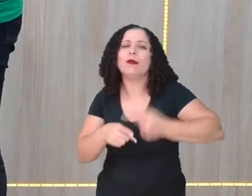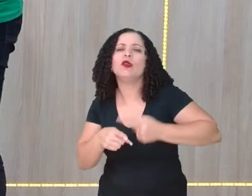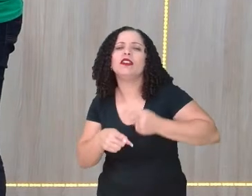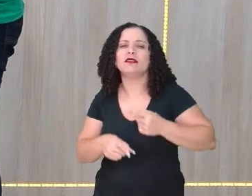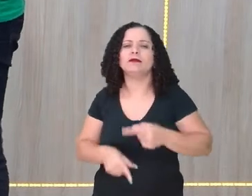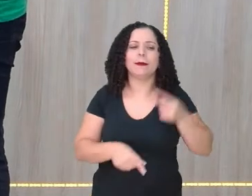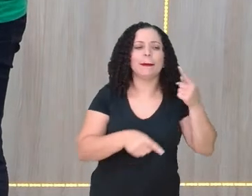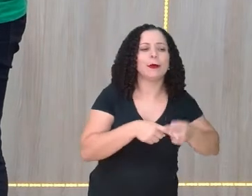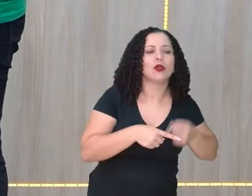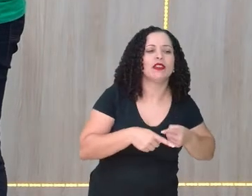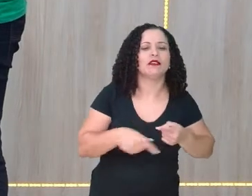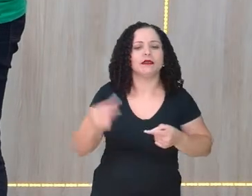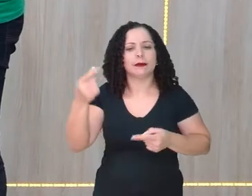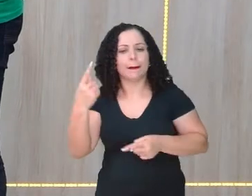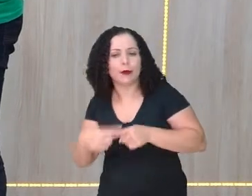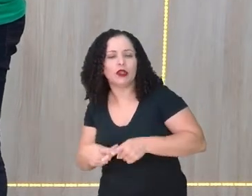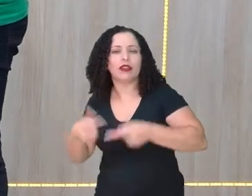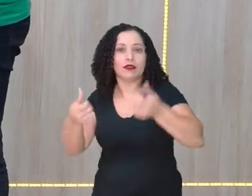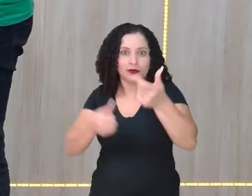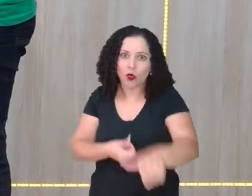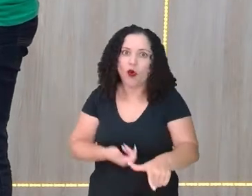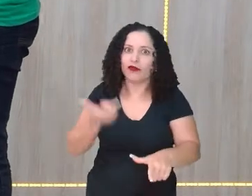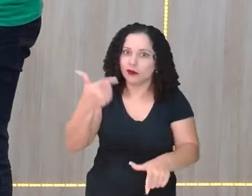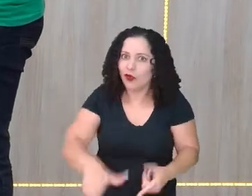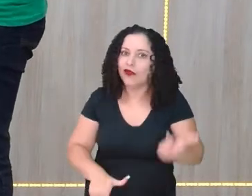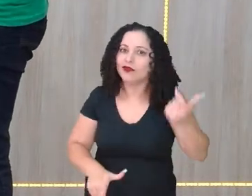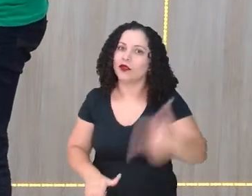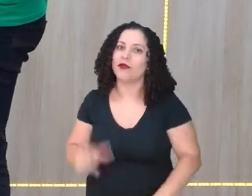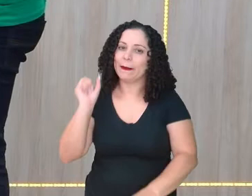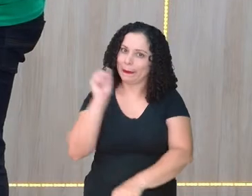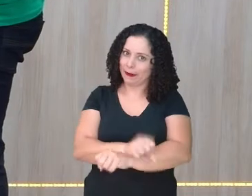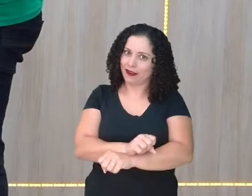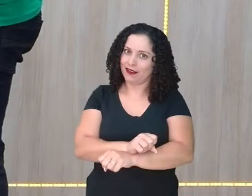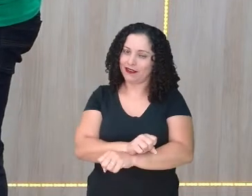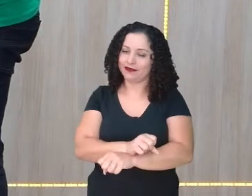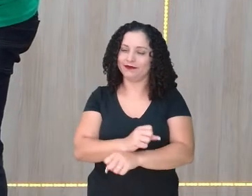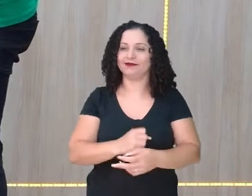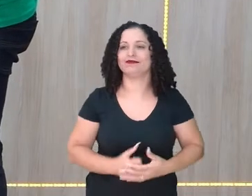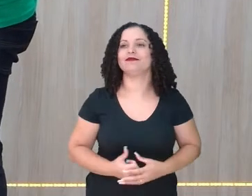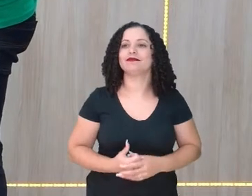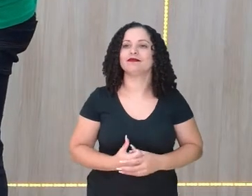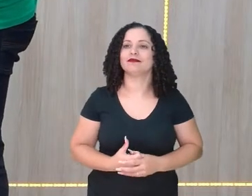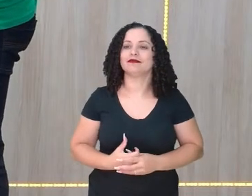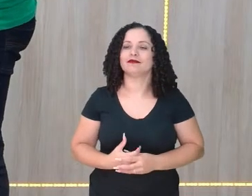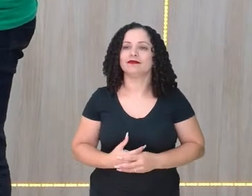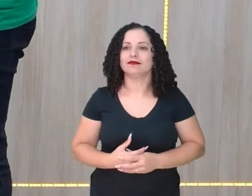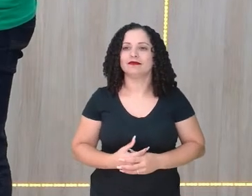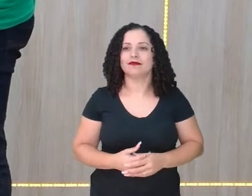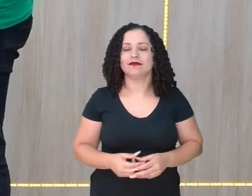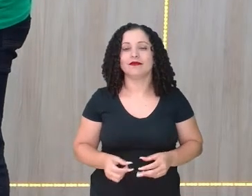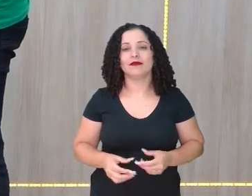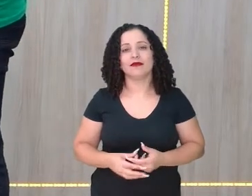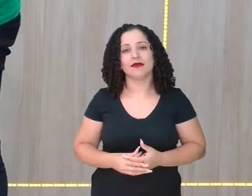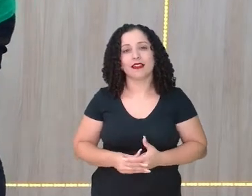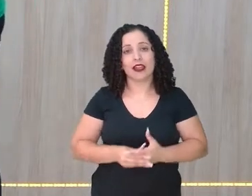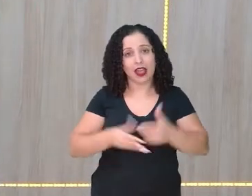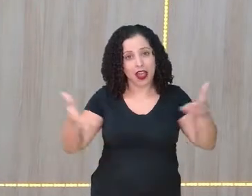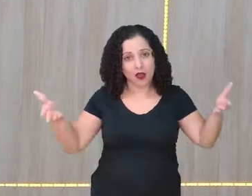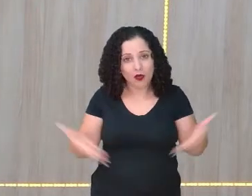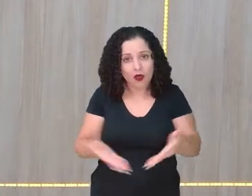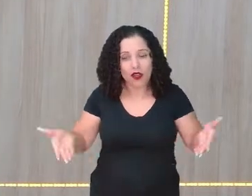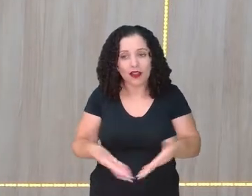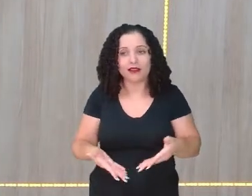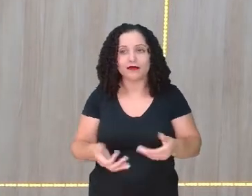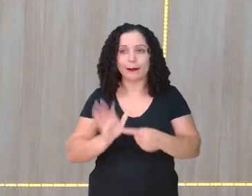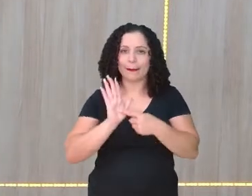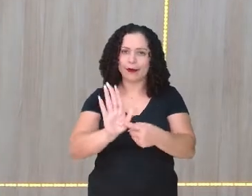quê? E por que de novo? Ai, para de tanto por quê. Existem uns limites, tá bom? E agora, gente, eu quero entrar para vocês nos